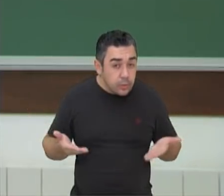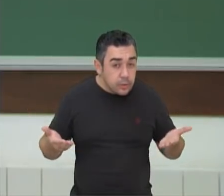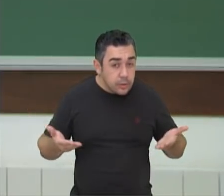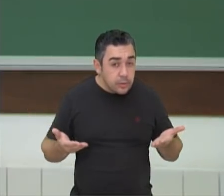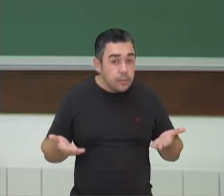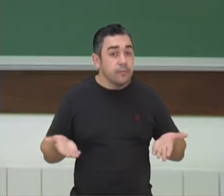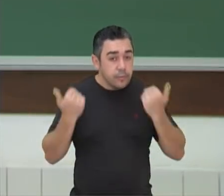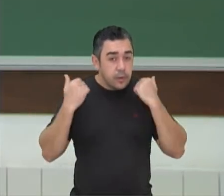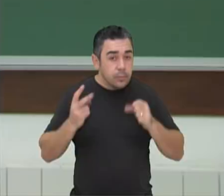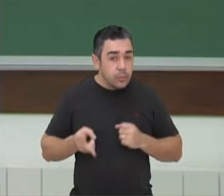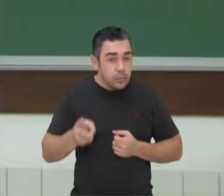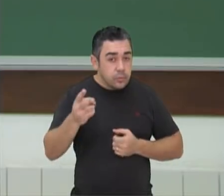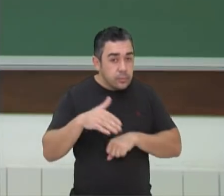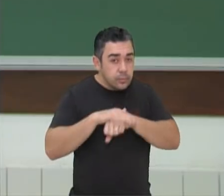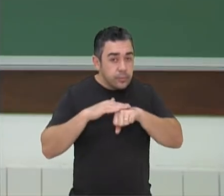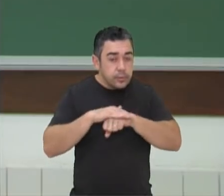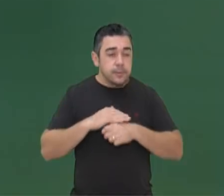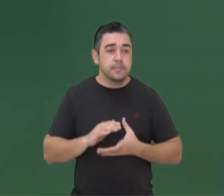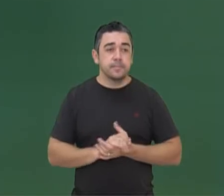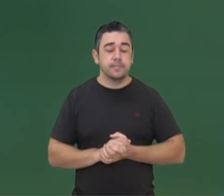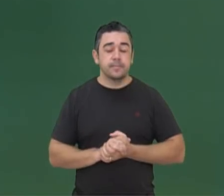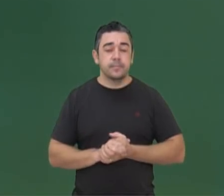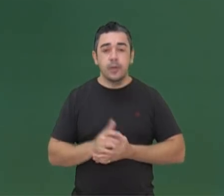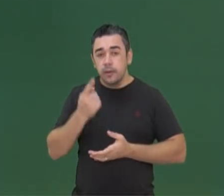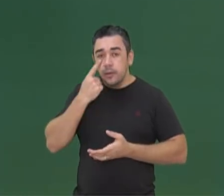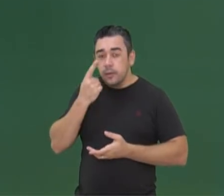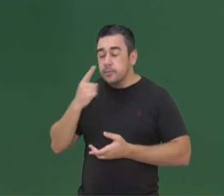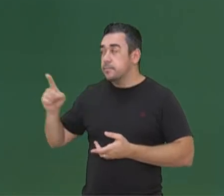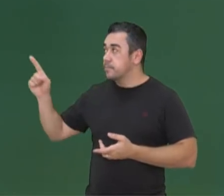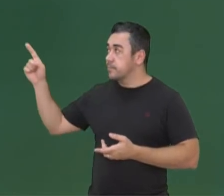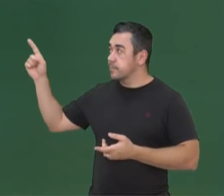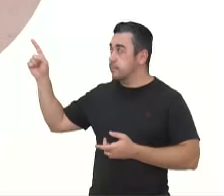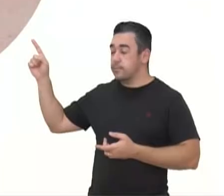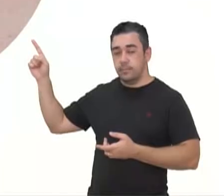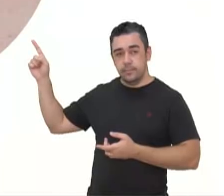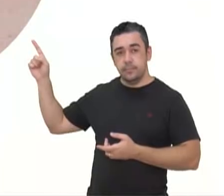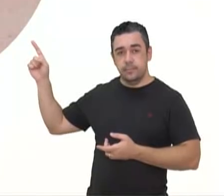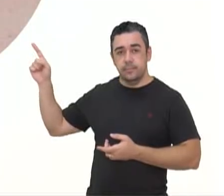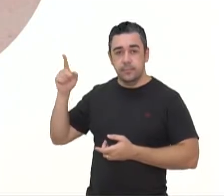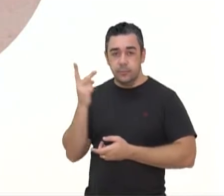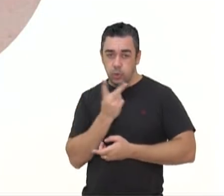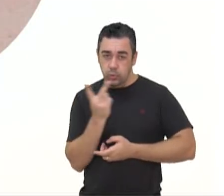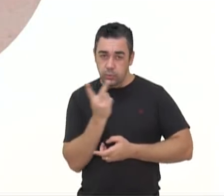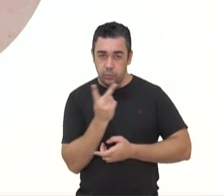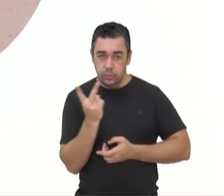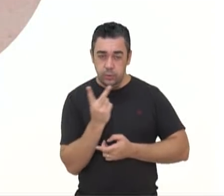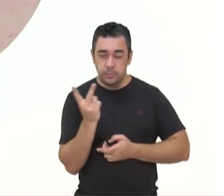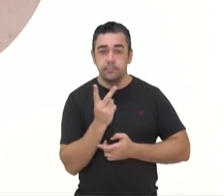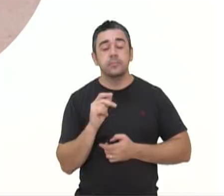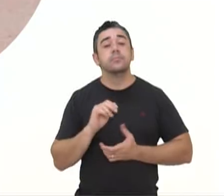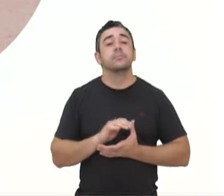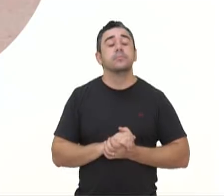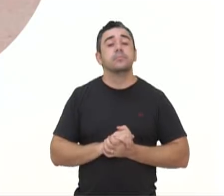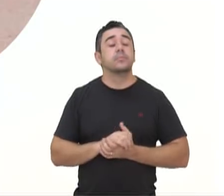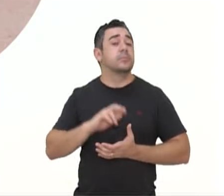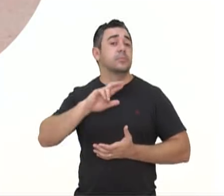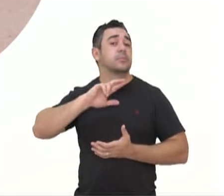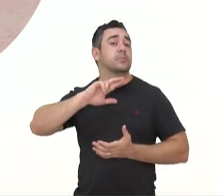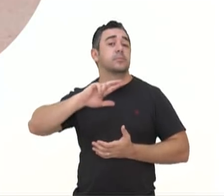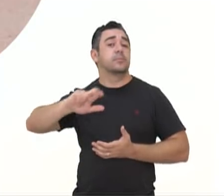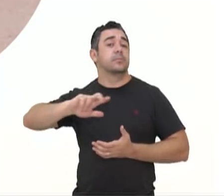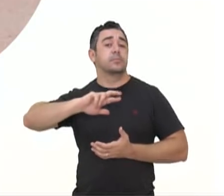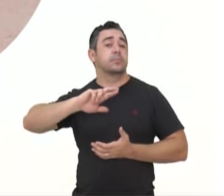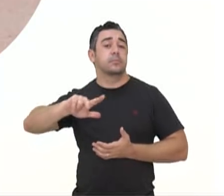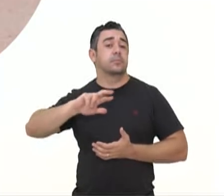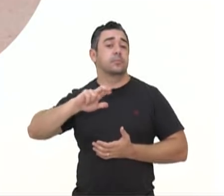vamos adiante, vamos conversar mais um pouquinho? Então, olha o que eu trago para vocês. Essas imagens não foram